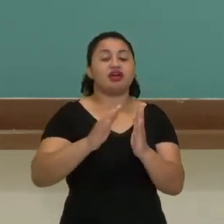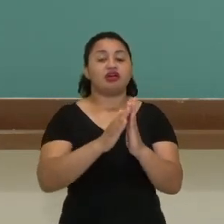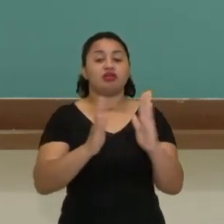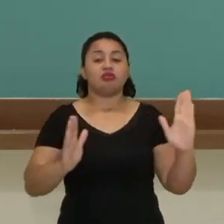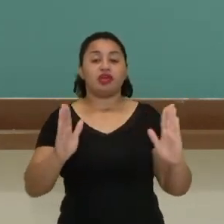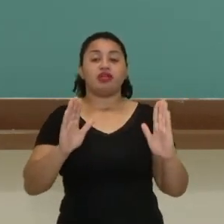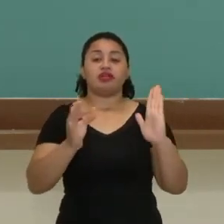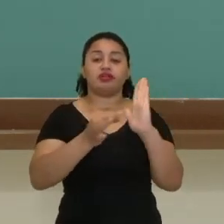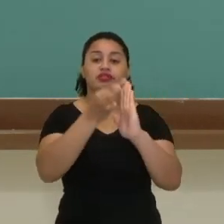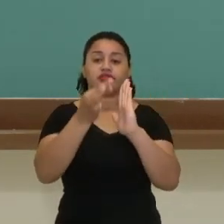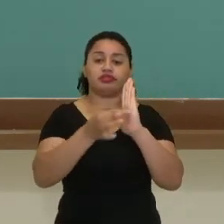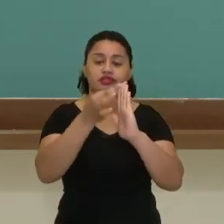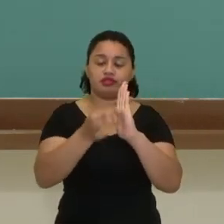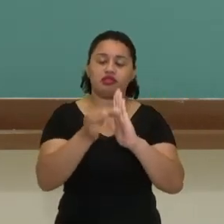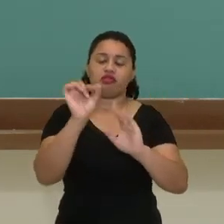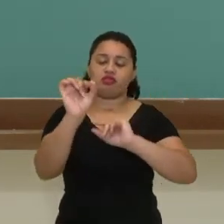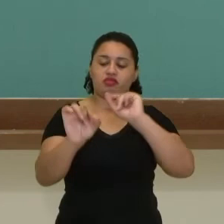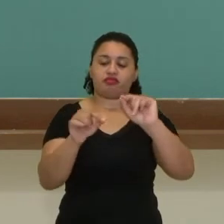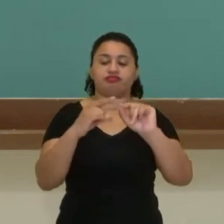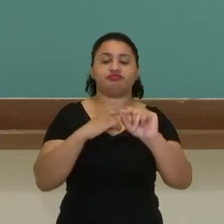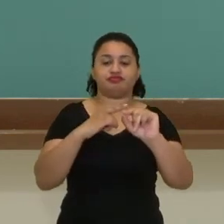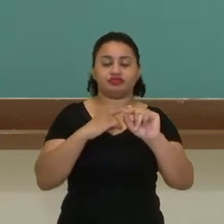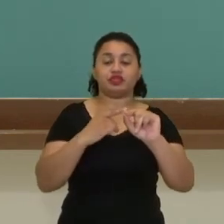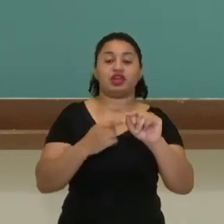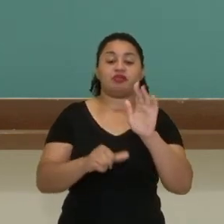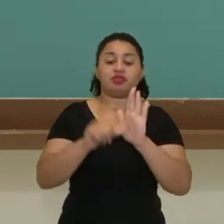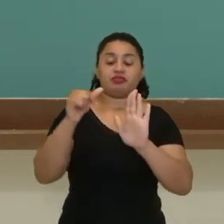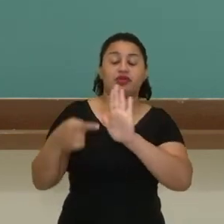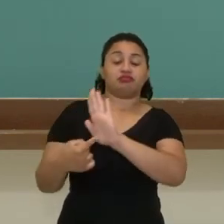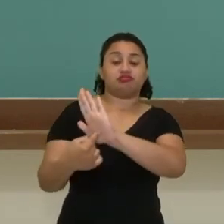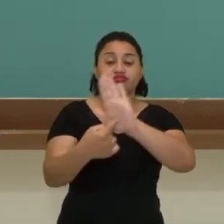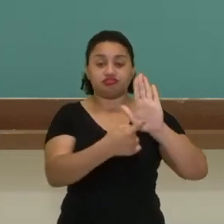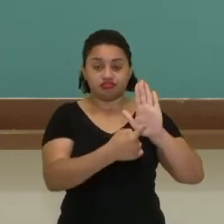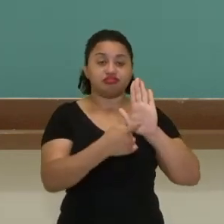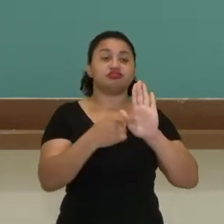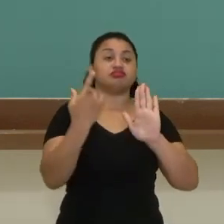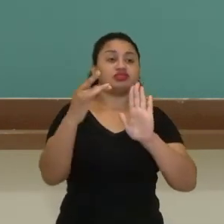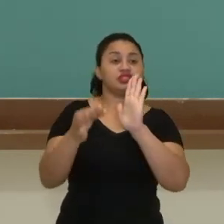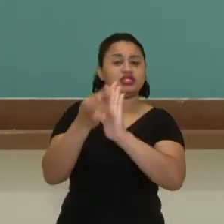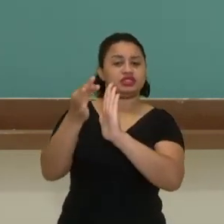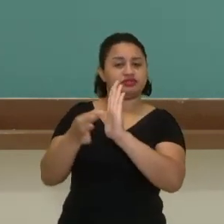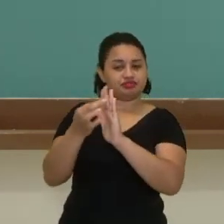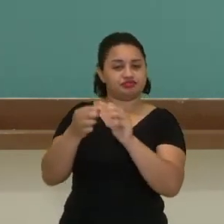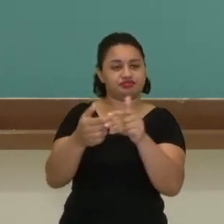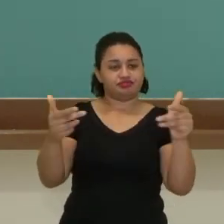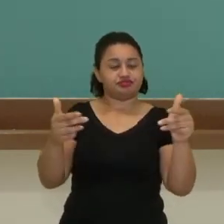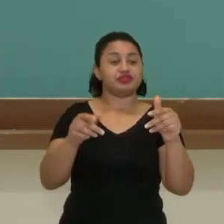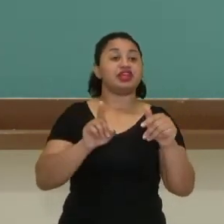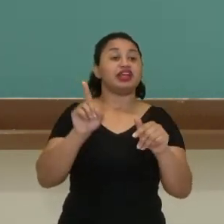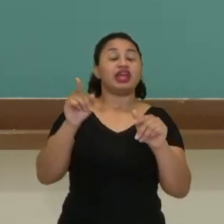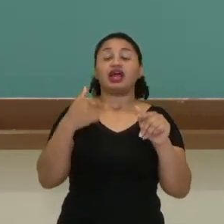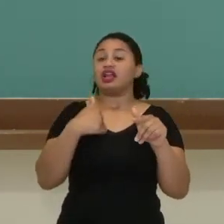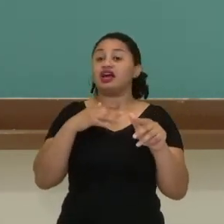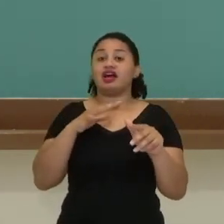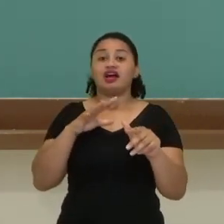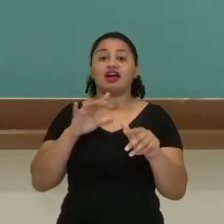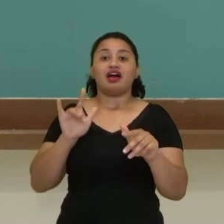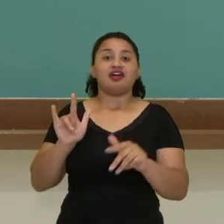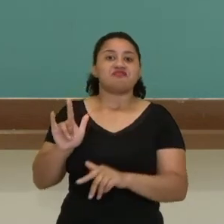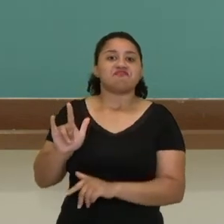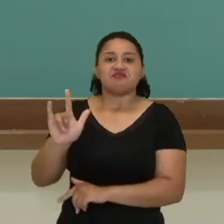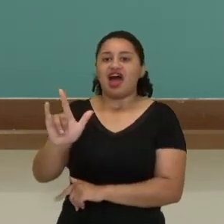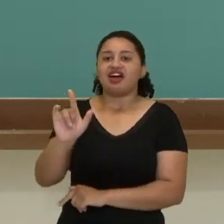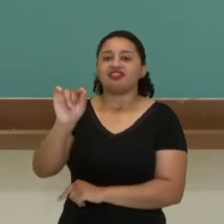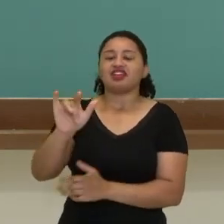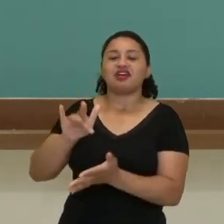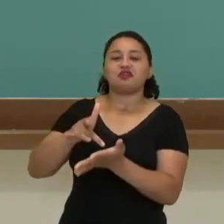impressionista, criando, inclusive, a primeira exposição dos impressionistas e tudo mais, né? E ele era ficcionado pelas